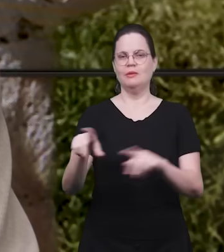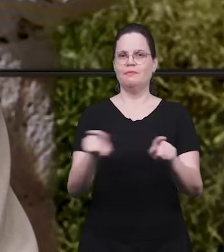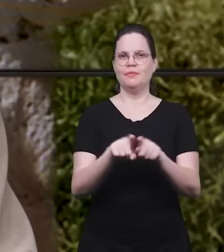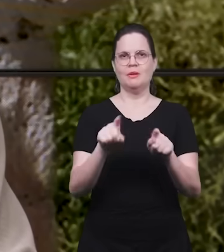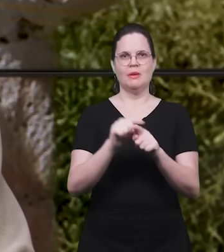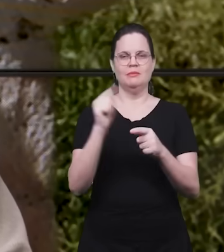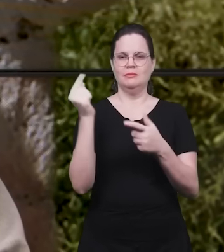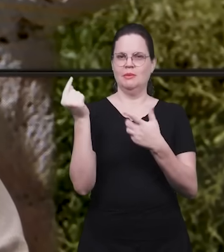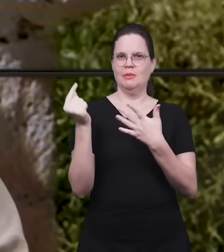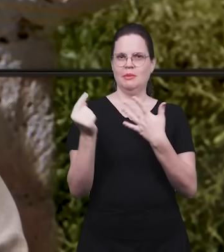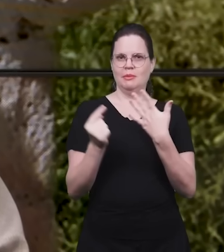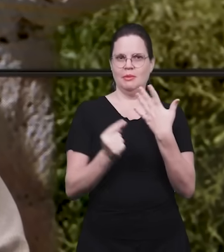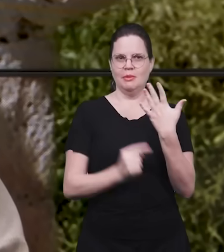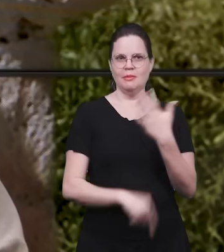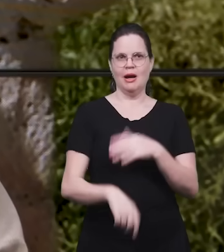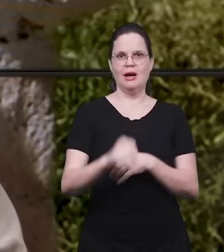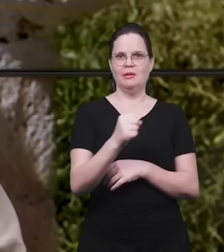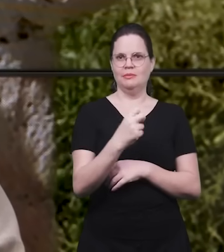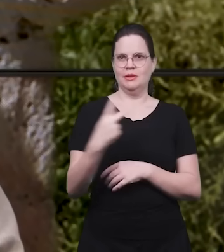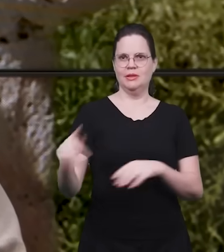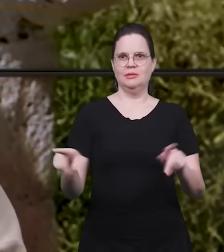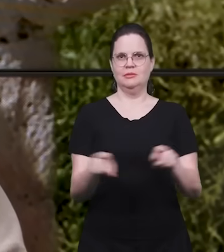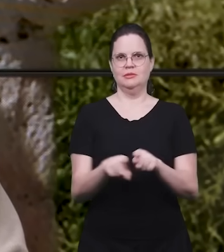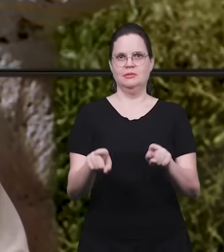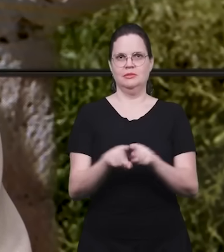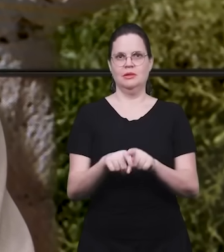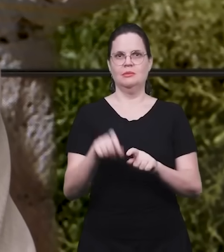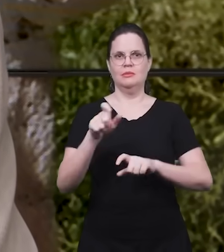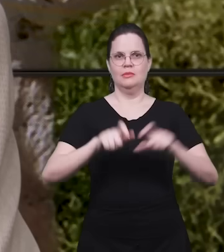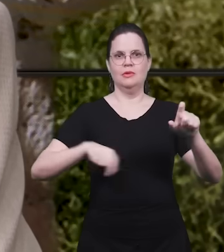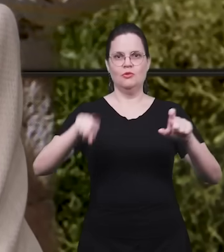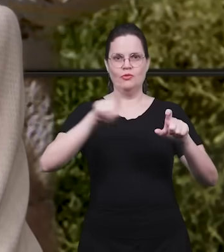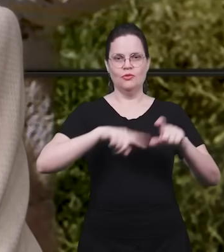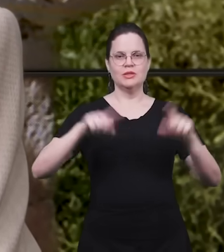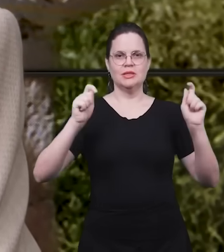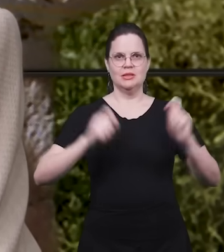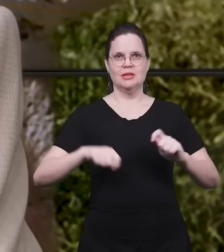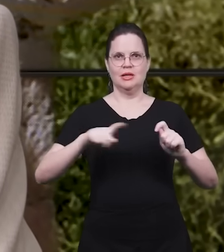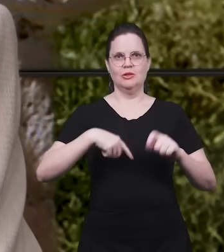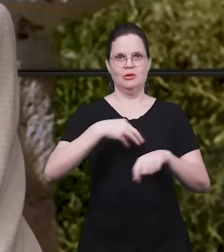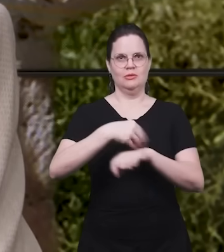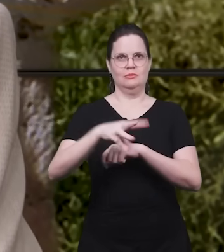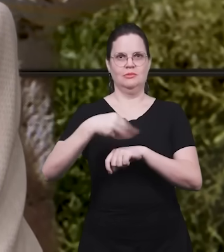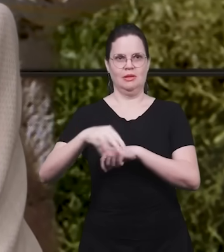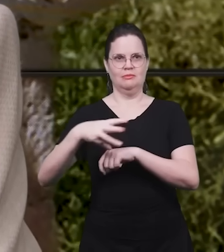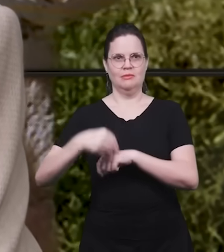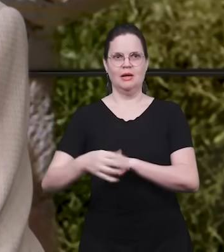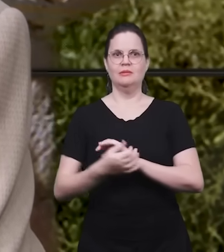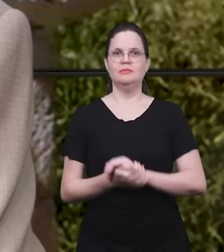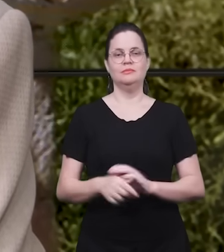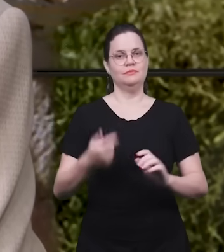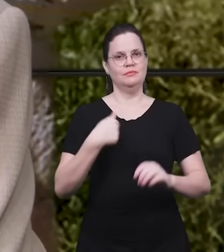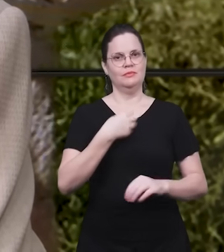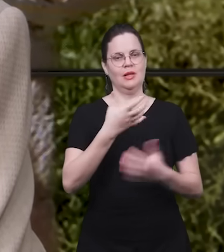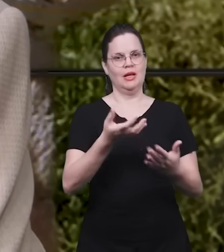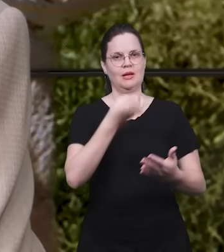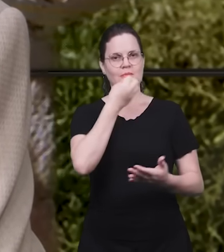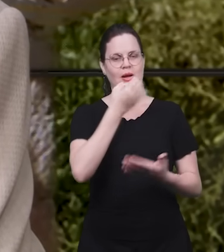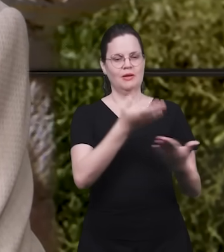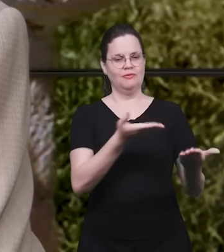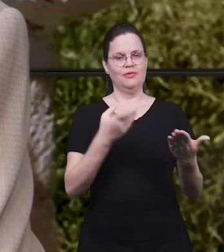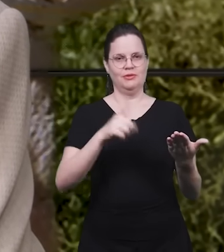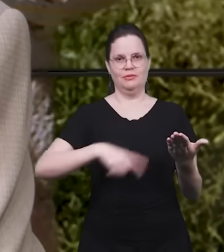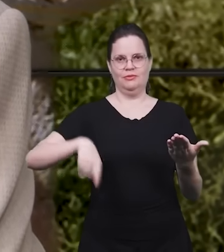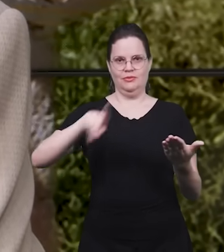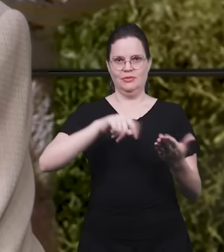formas, diversos aplicativos, diversas plataformas pelas quais a gente transmite. Então, eu quero dar as boas-vindas a